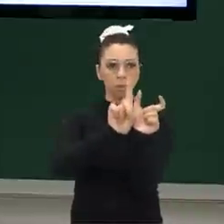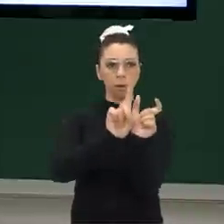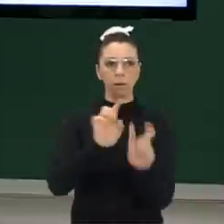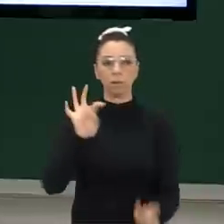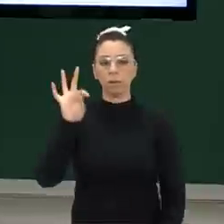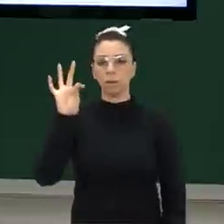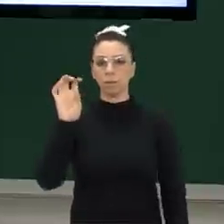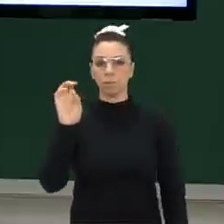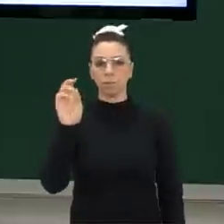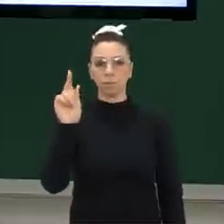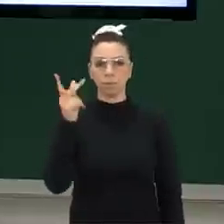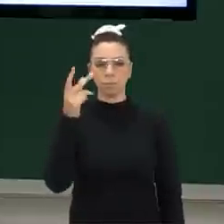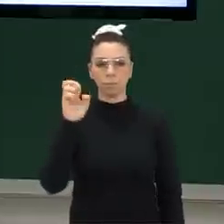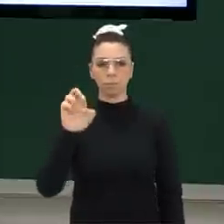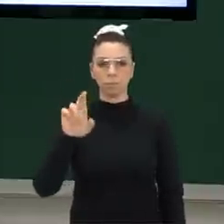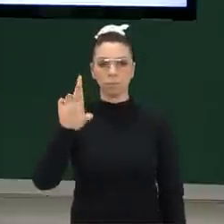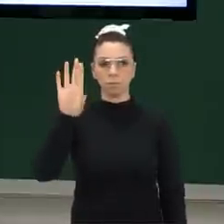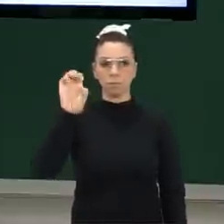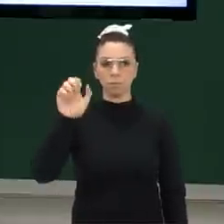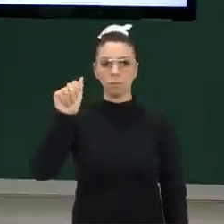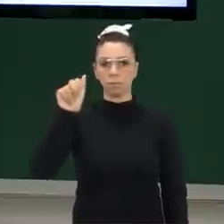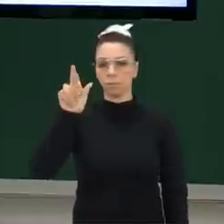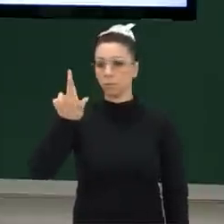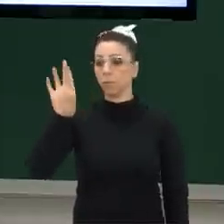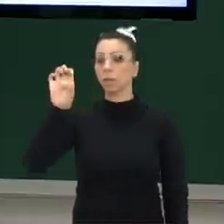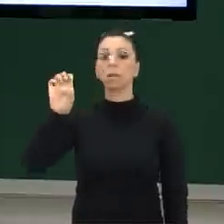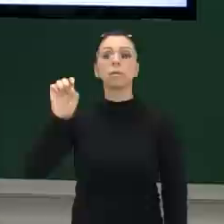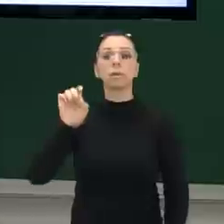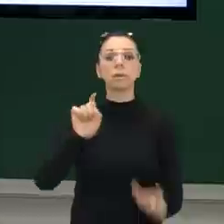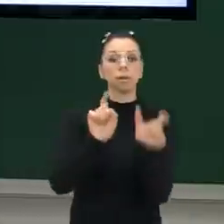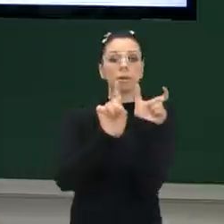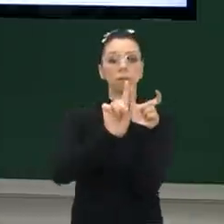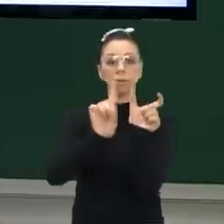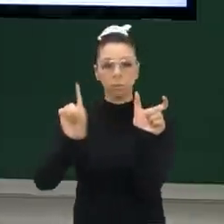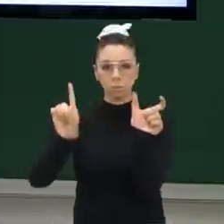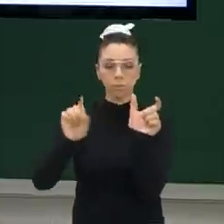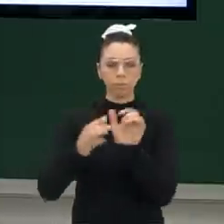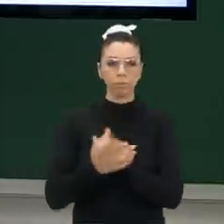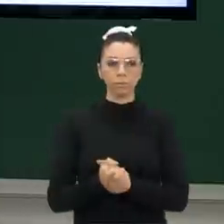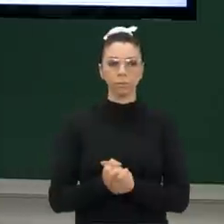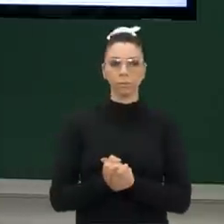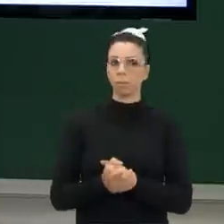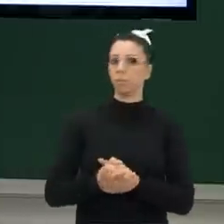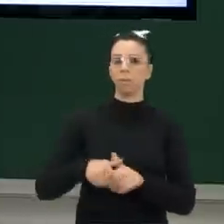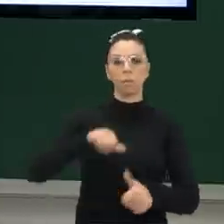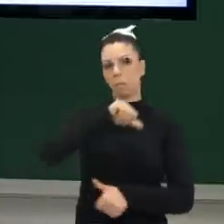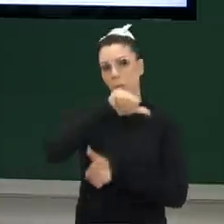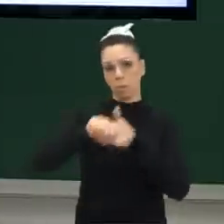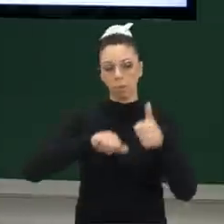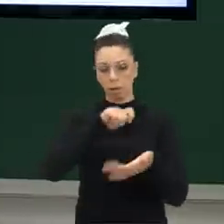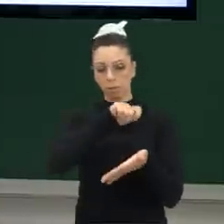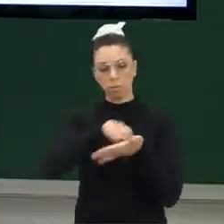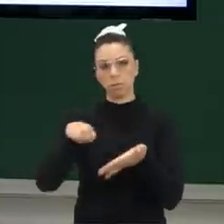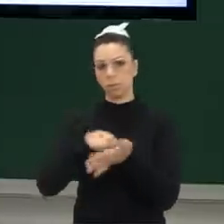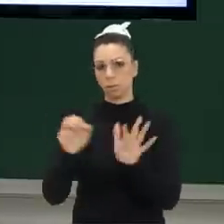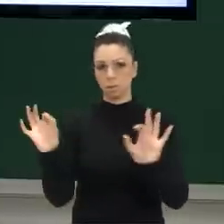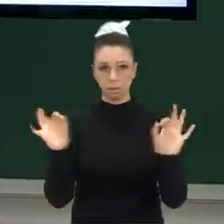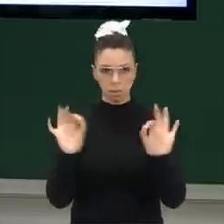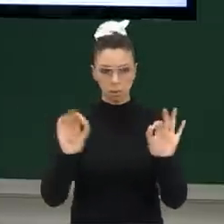no plural. Perceberam que o there não muda a escrita? Ela vai ser a mesma. O que que